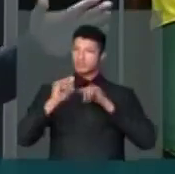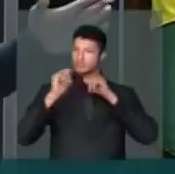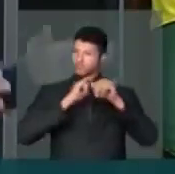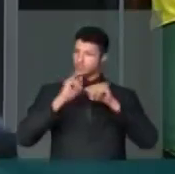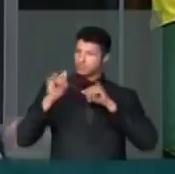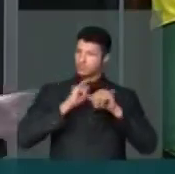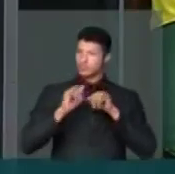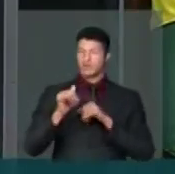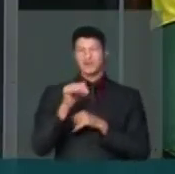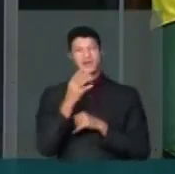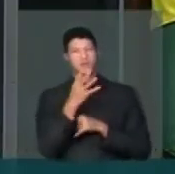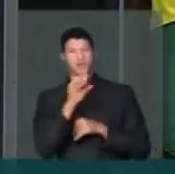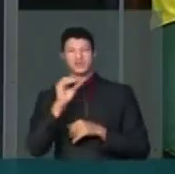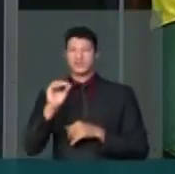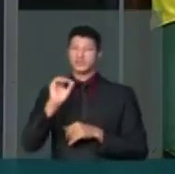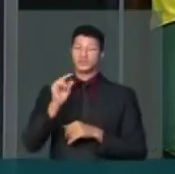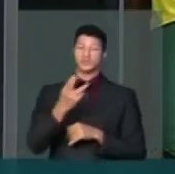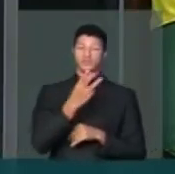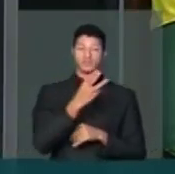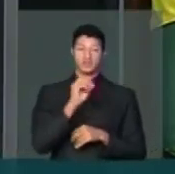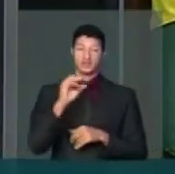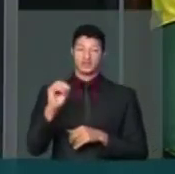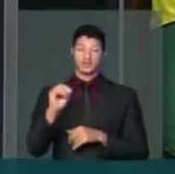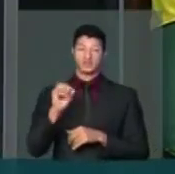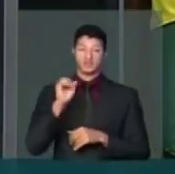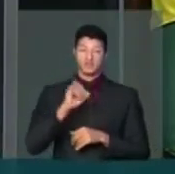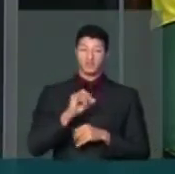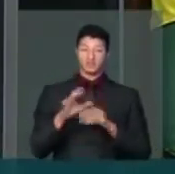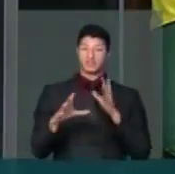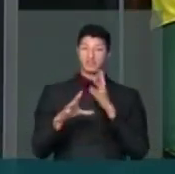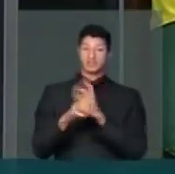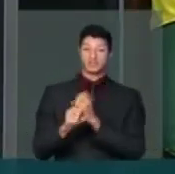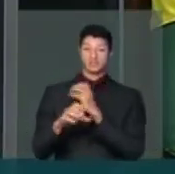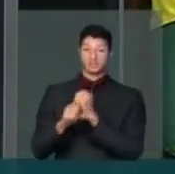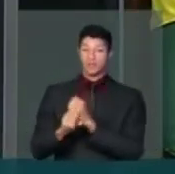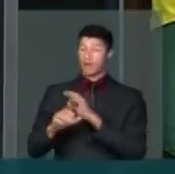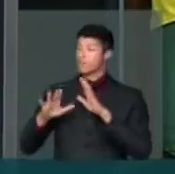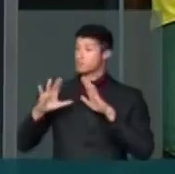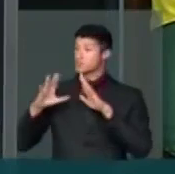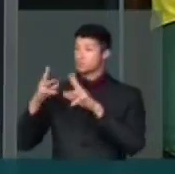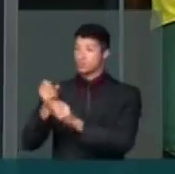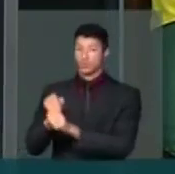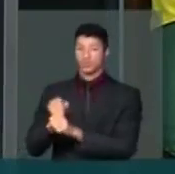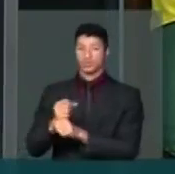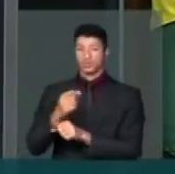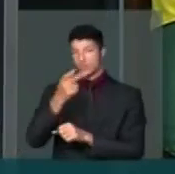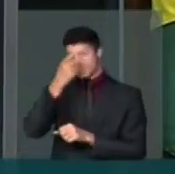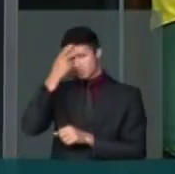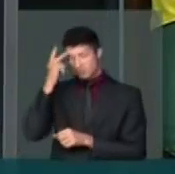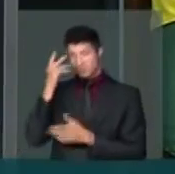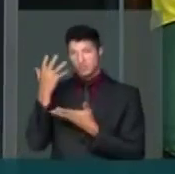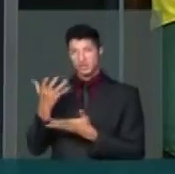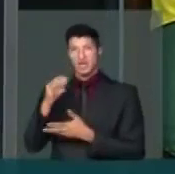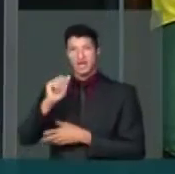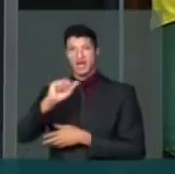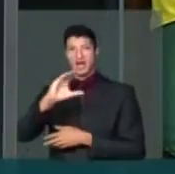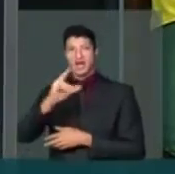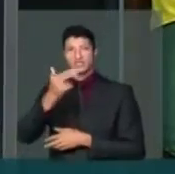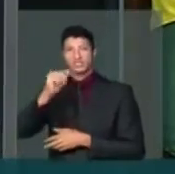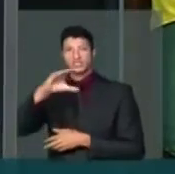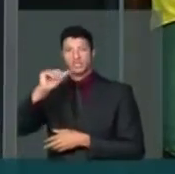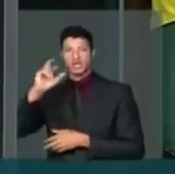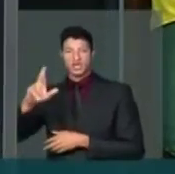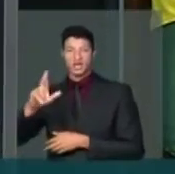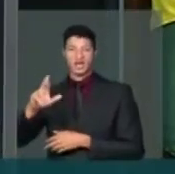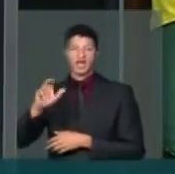respeito aos 400 ou 300. Se somarmos todas, uns que querem achacar.